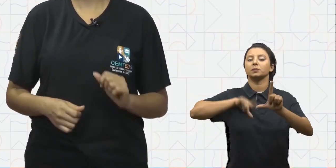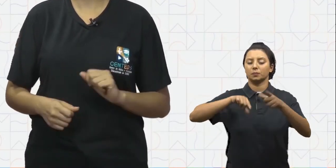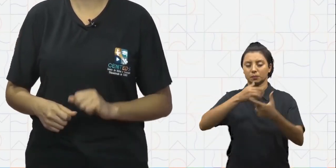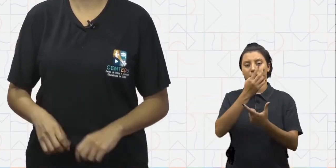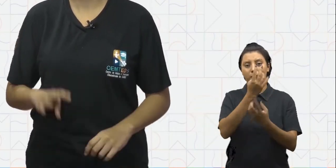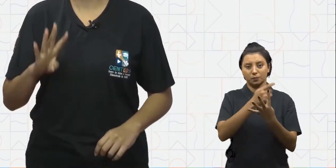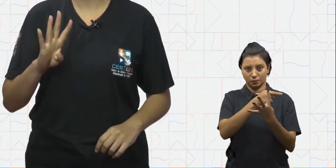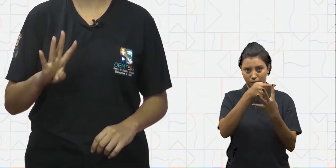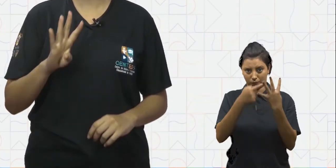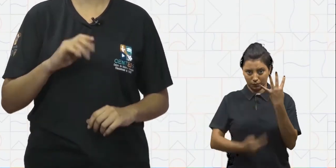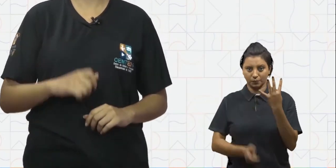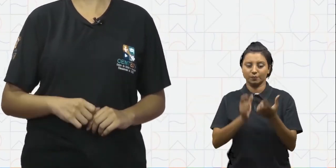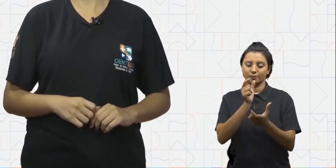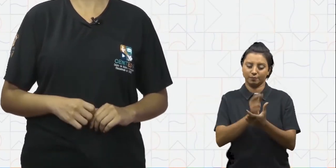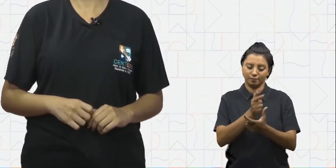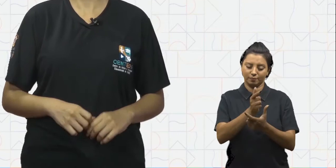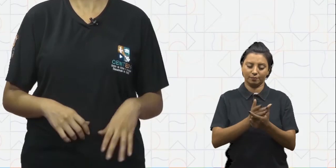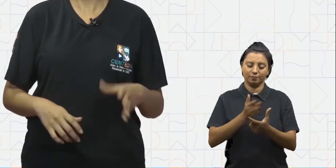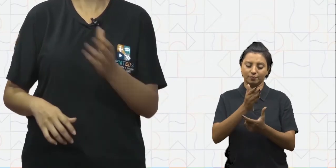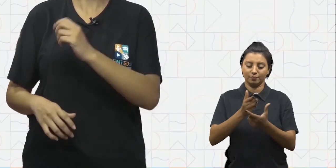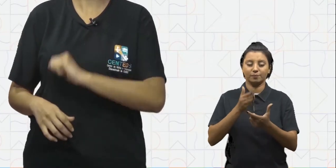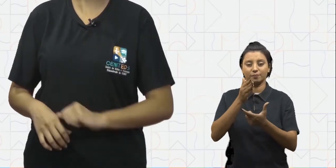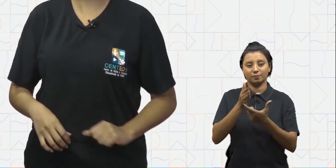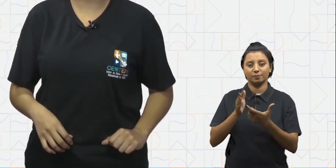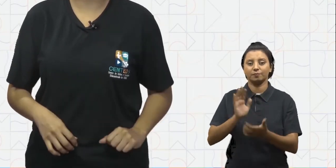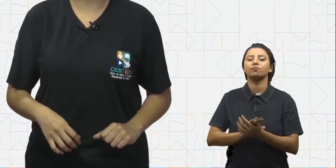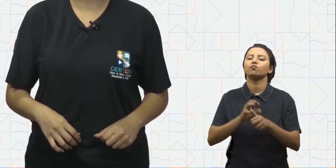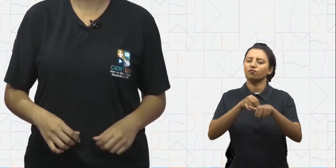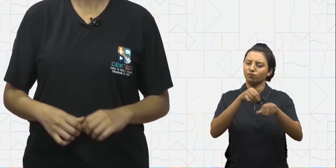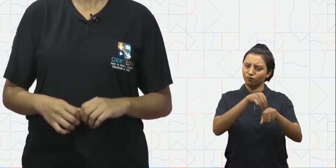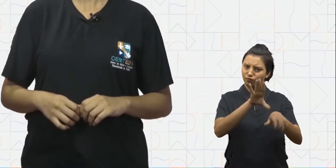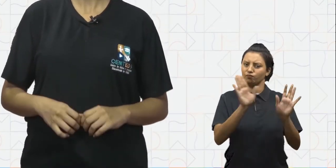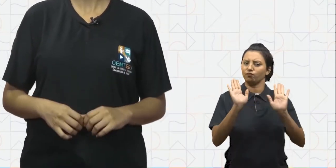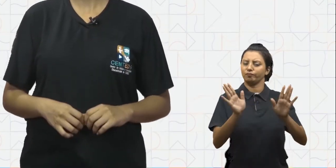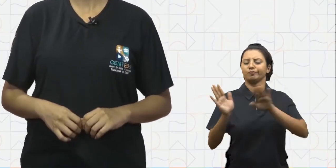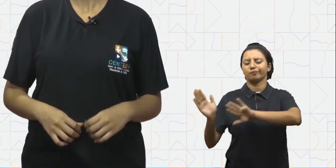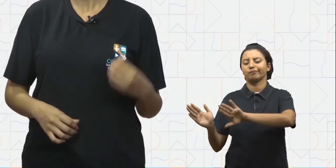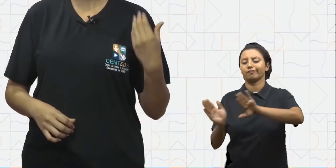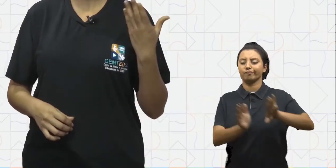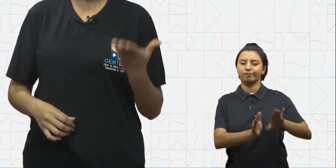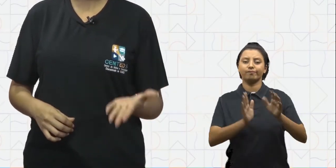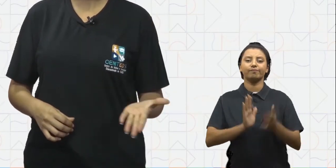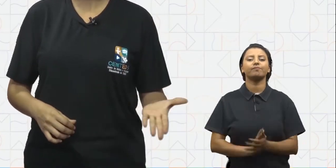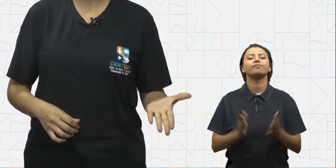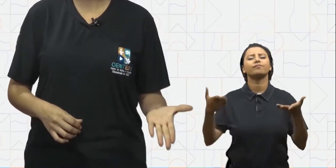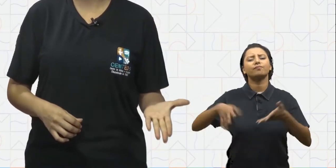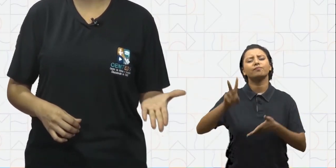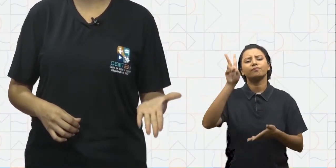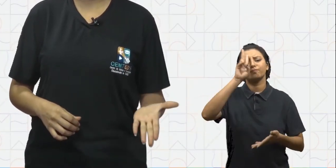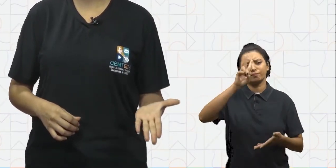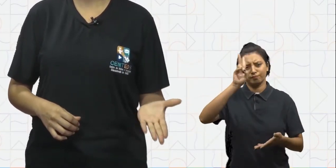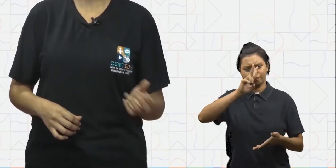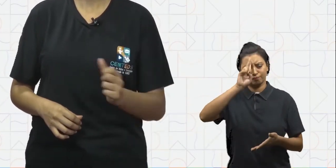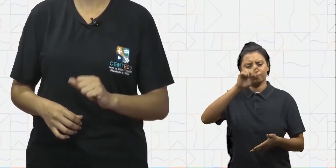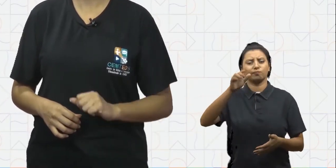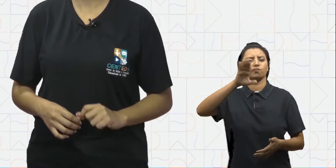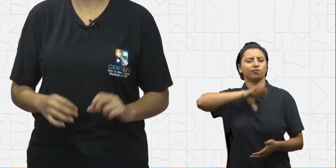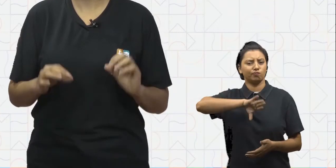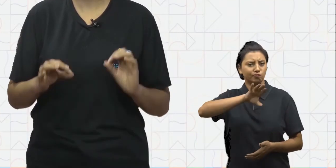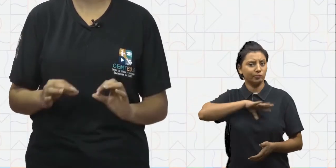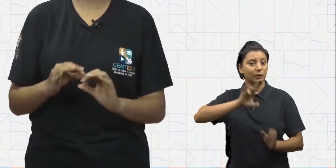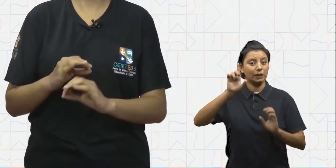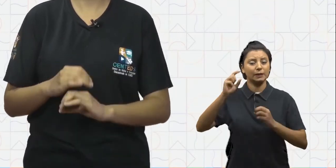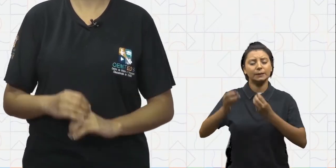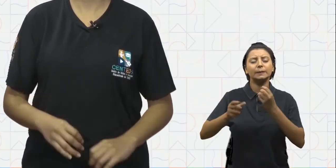televisão possui 4 sílabas. Bom, dica dada. Agora, você lembra que na língua portuguesa existe